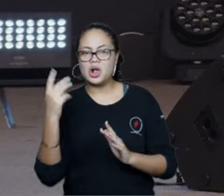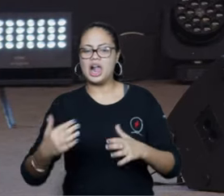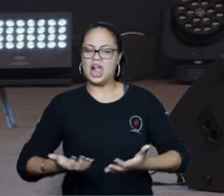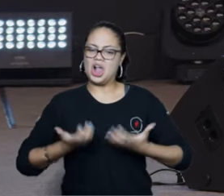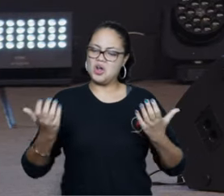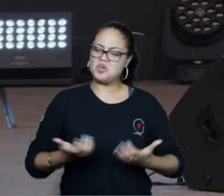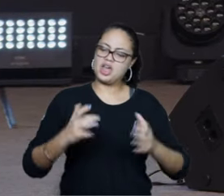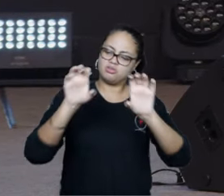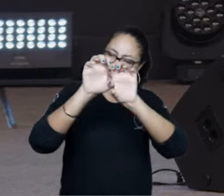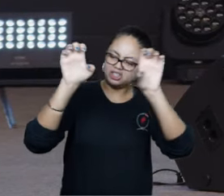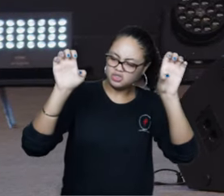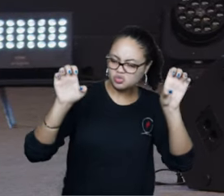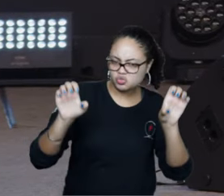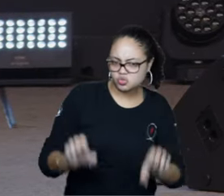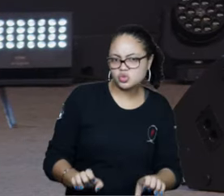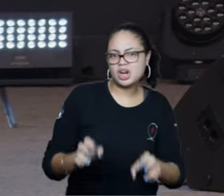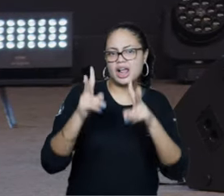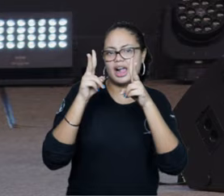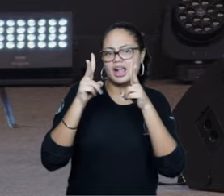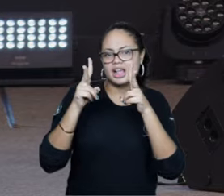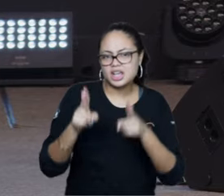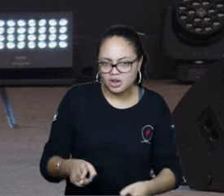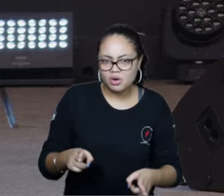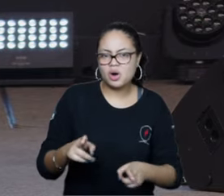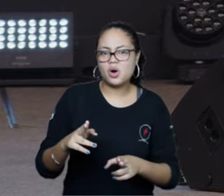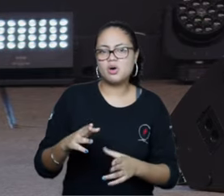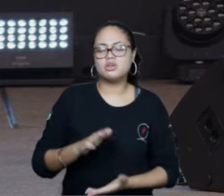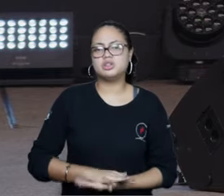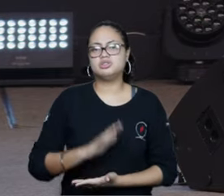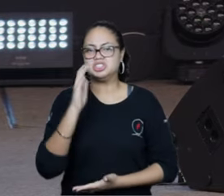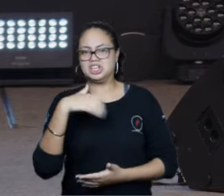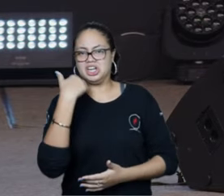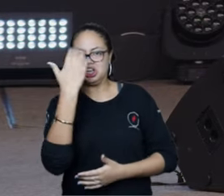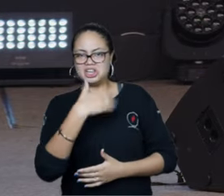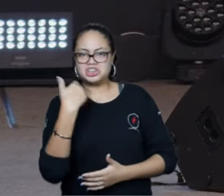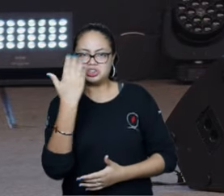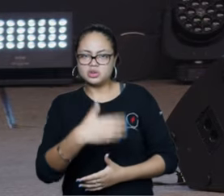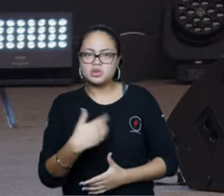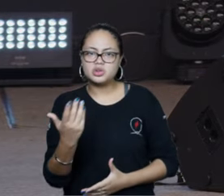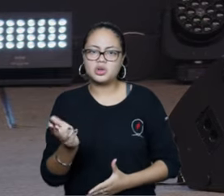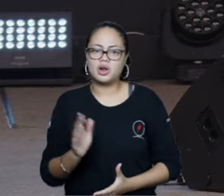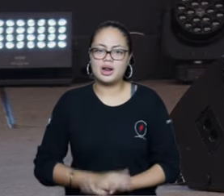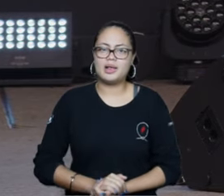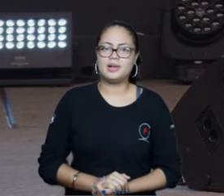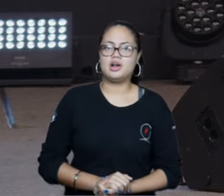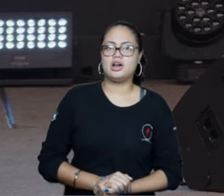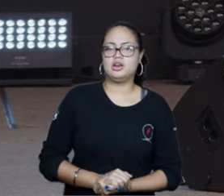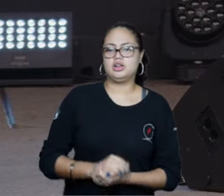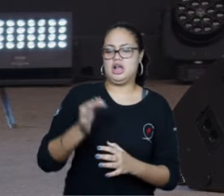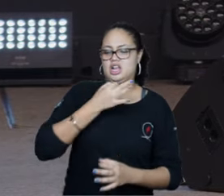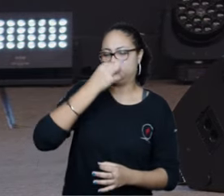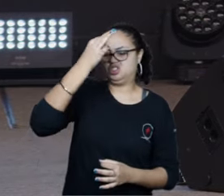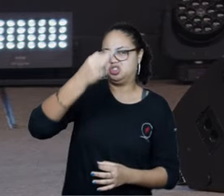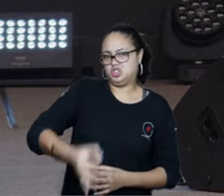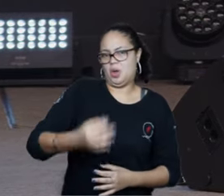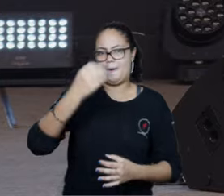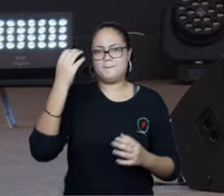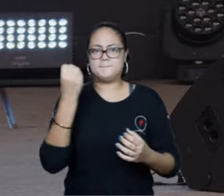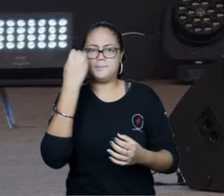igual a dos cantores da música pop uma estrutura com palco Mega Som